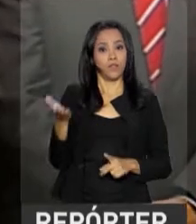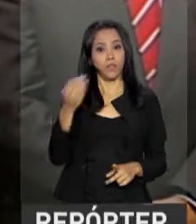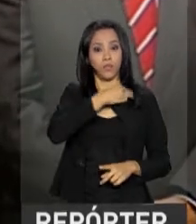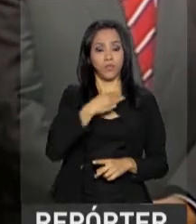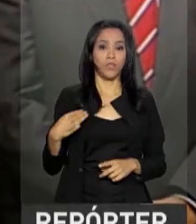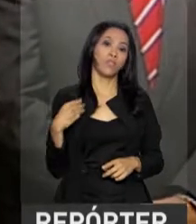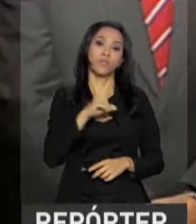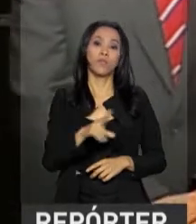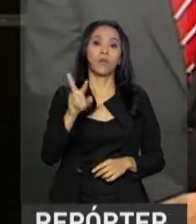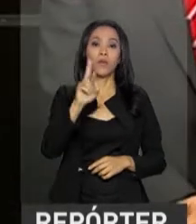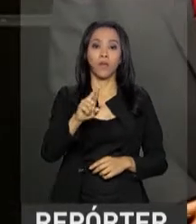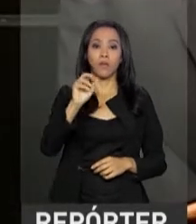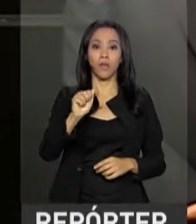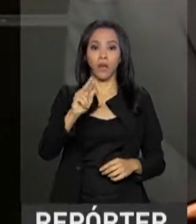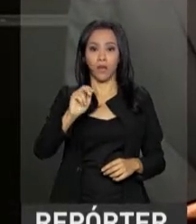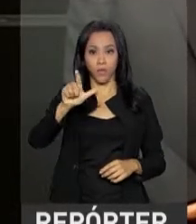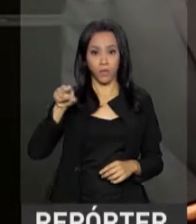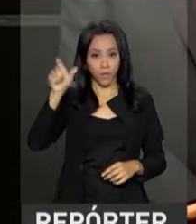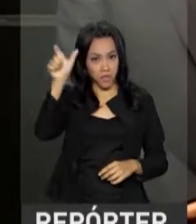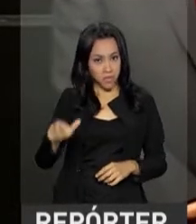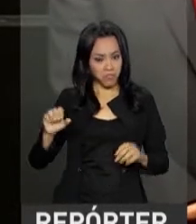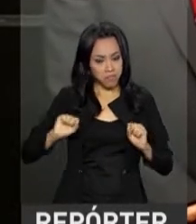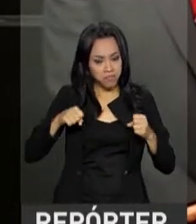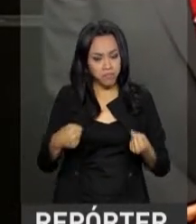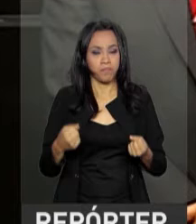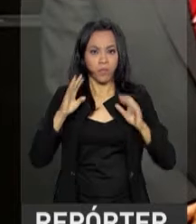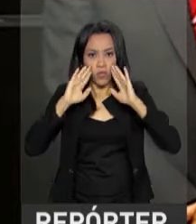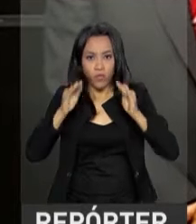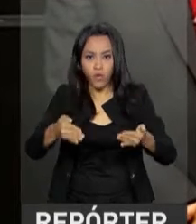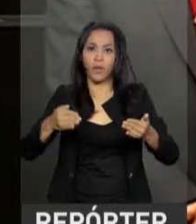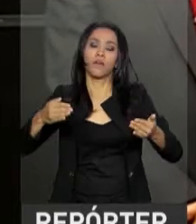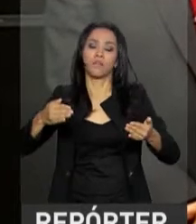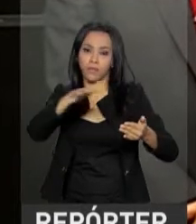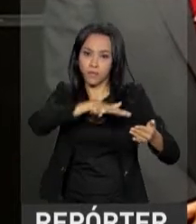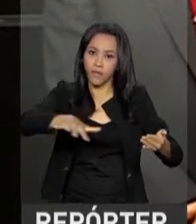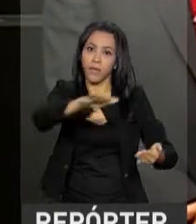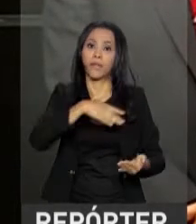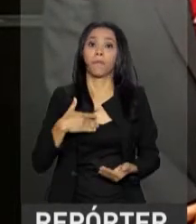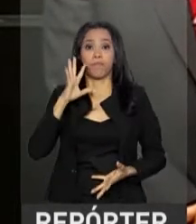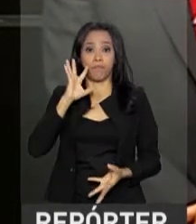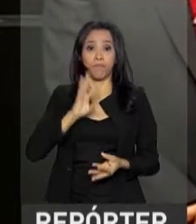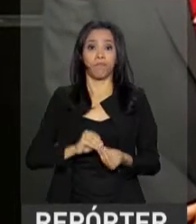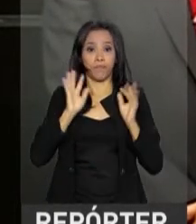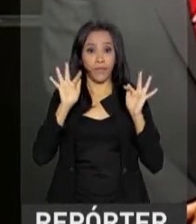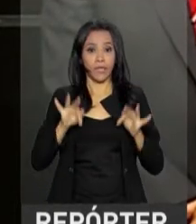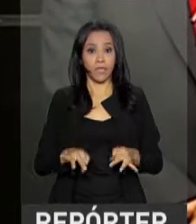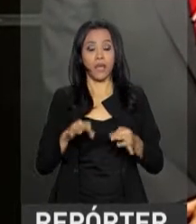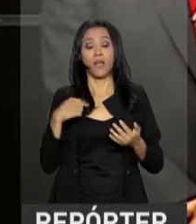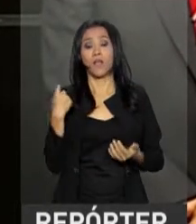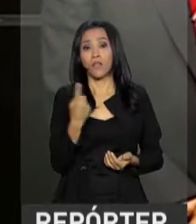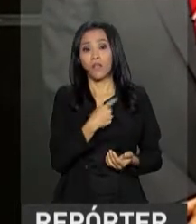que ela se dedica com muita intensidade é para finalizar eu quero dizer que nós estamos